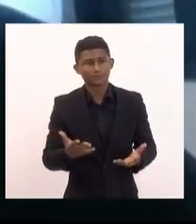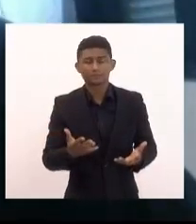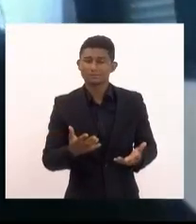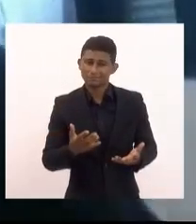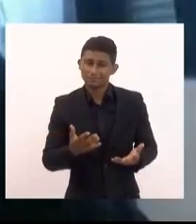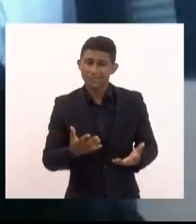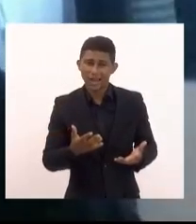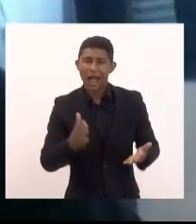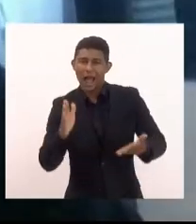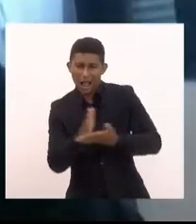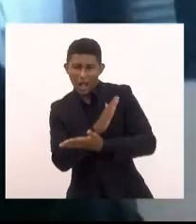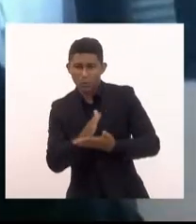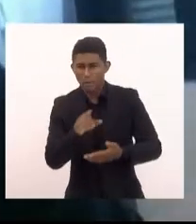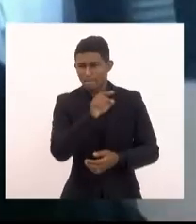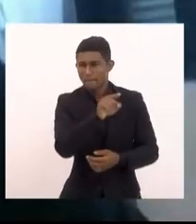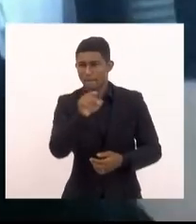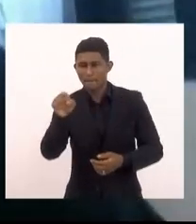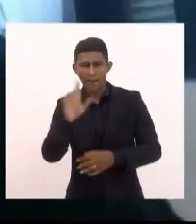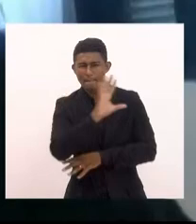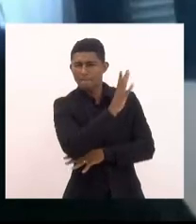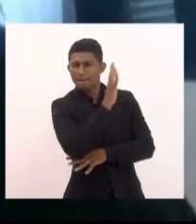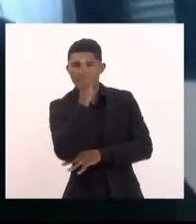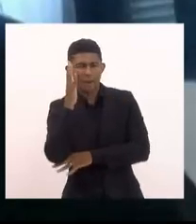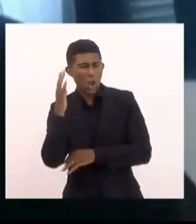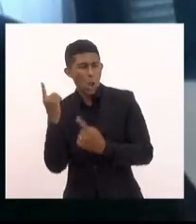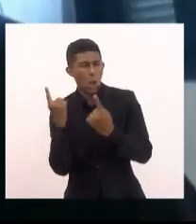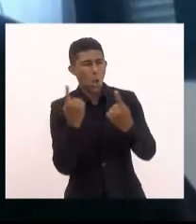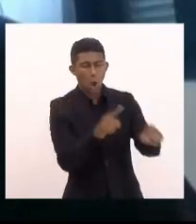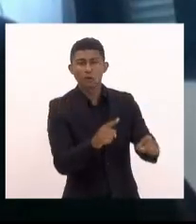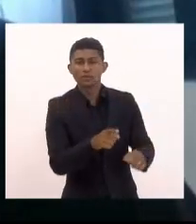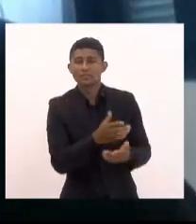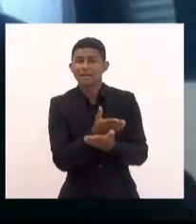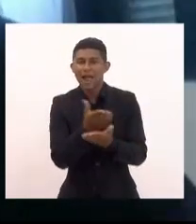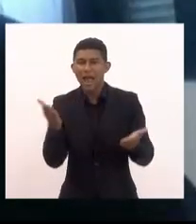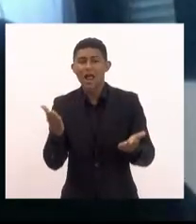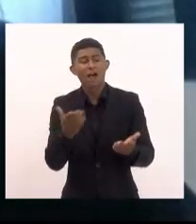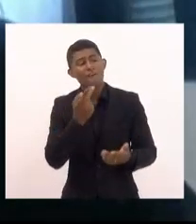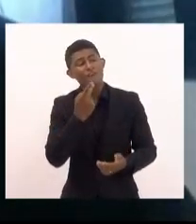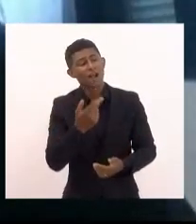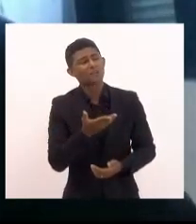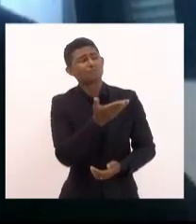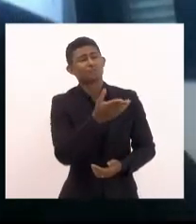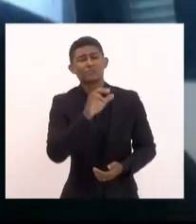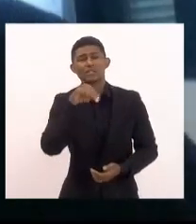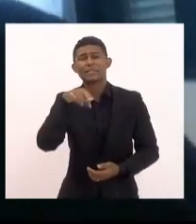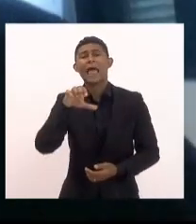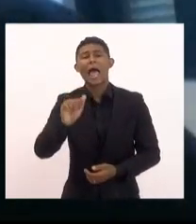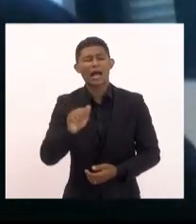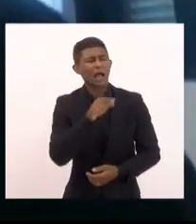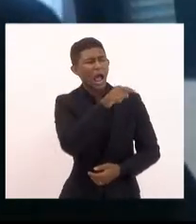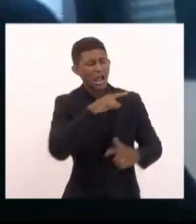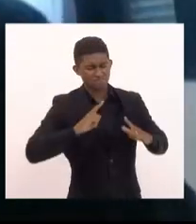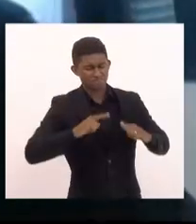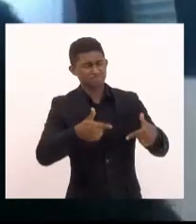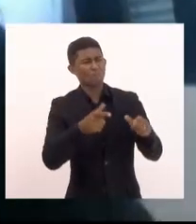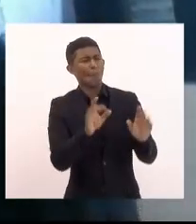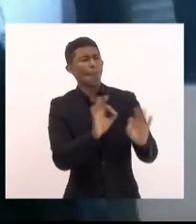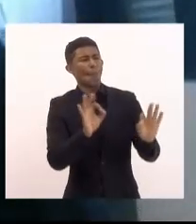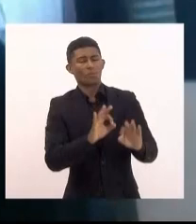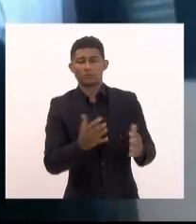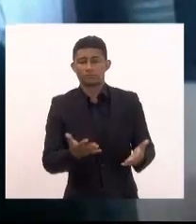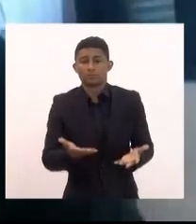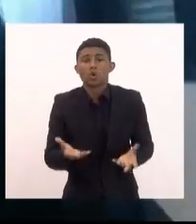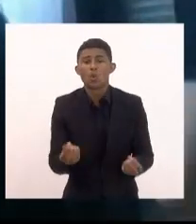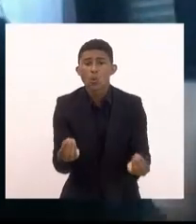ambiente usam isso para combater o INEA. Dizem, olha, não faz tudo o que deveria. Claro, com